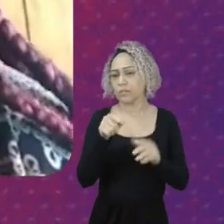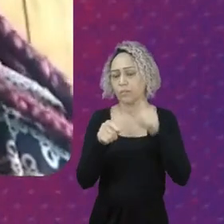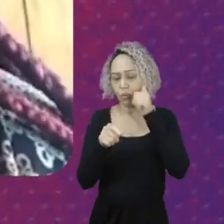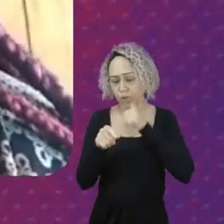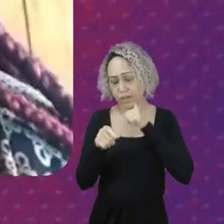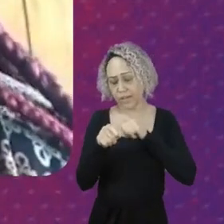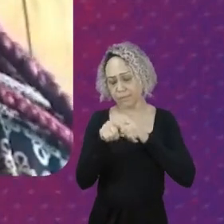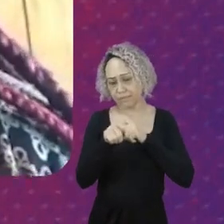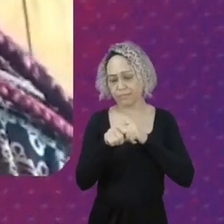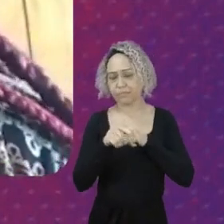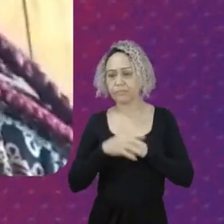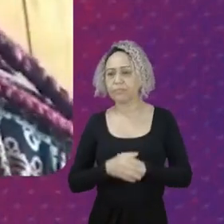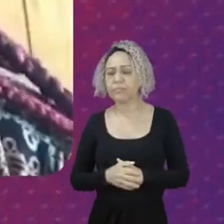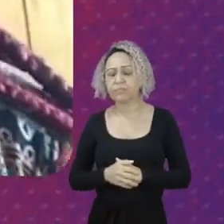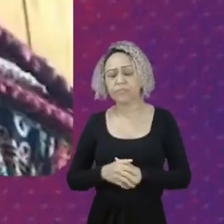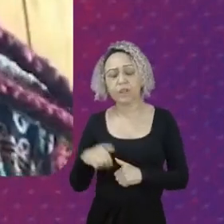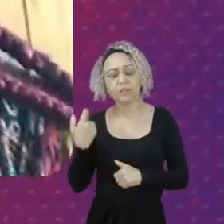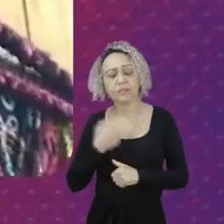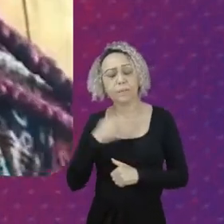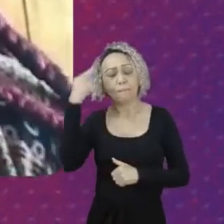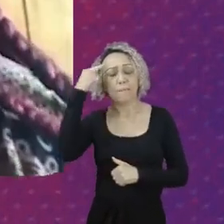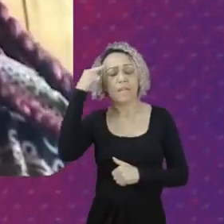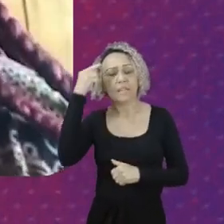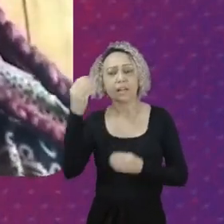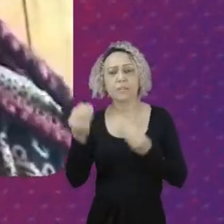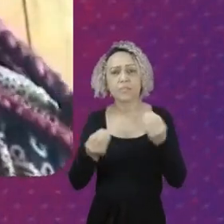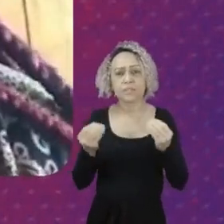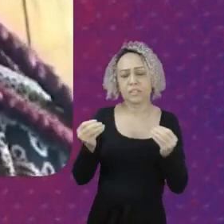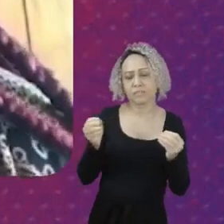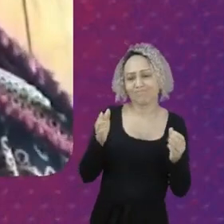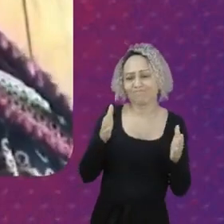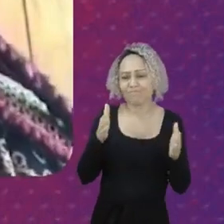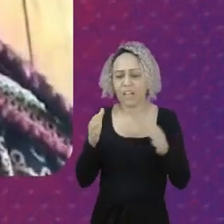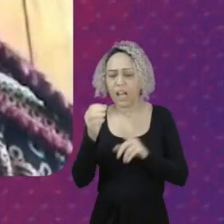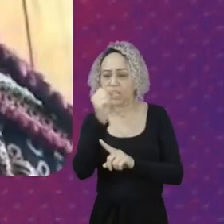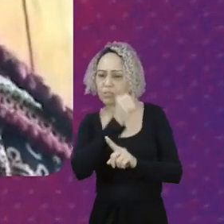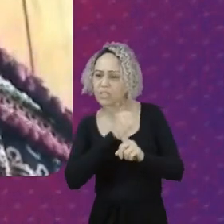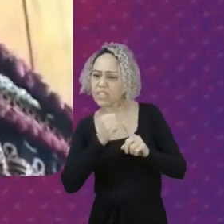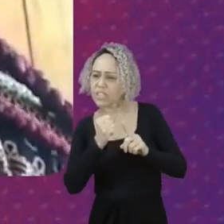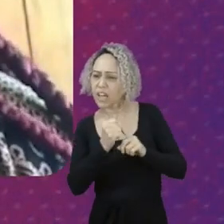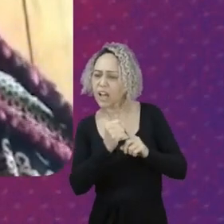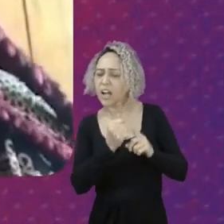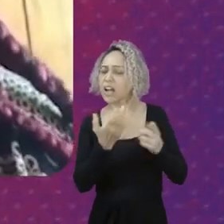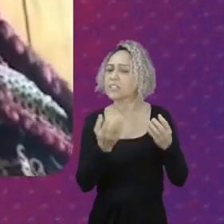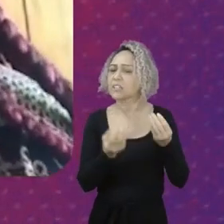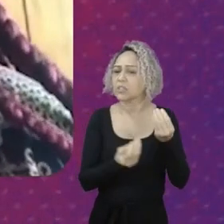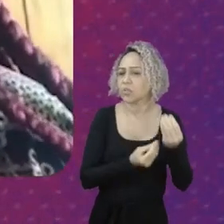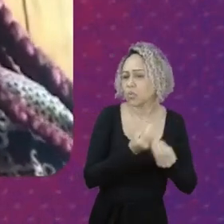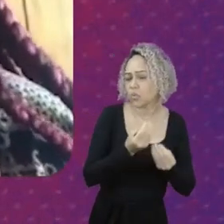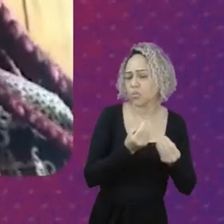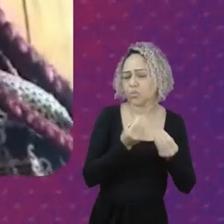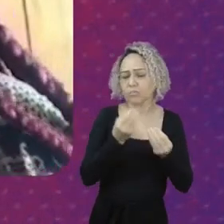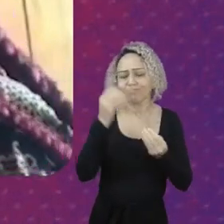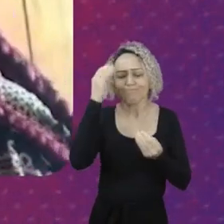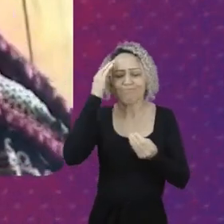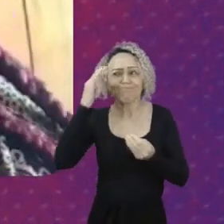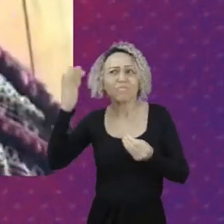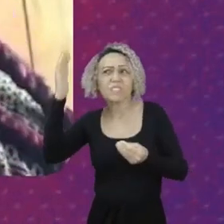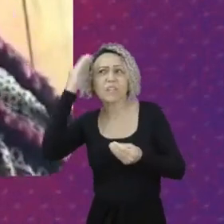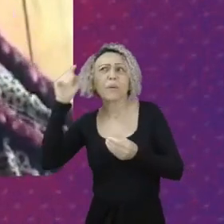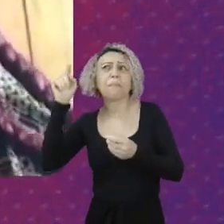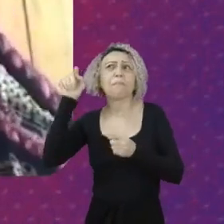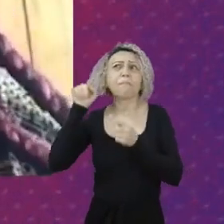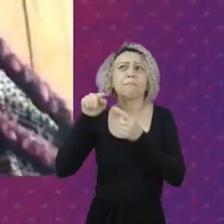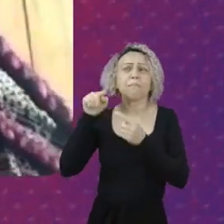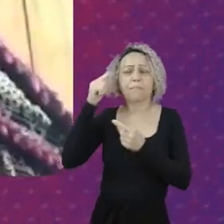pensar a sociedade, olhando desde o mito de fundação, de construção do imaginário de favelas, e eu